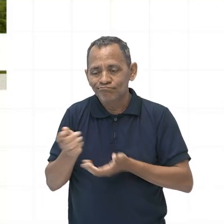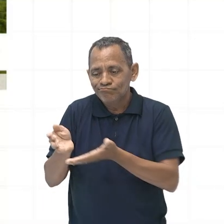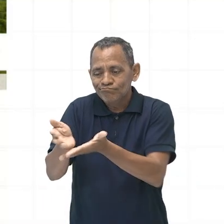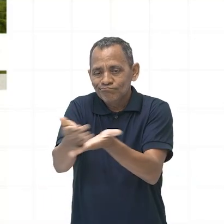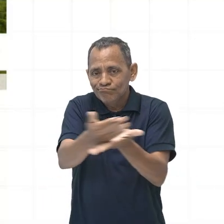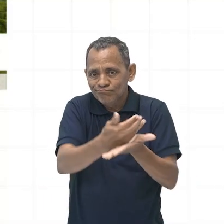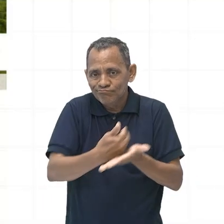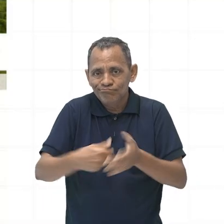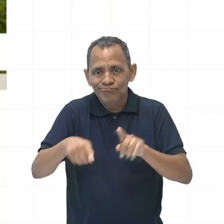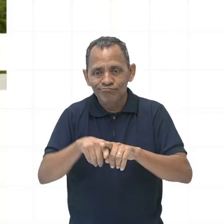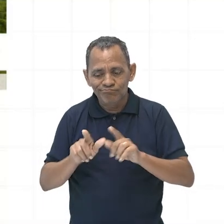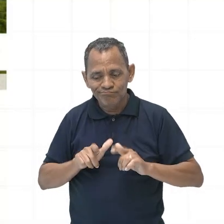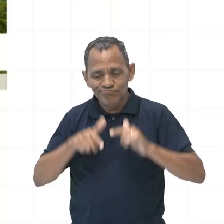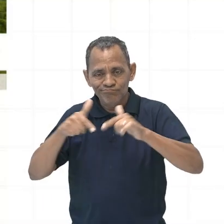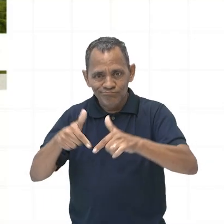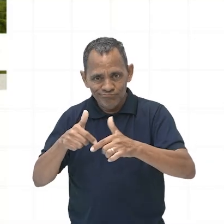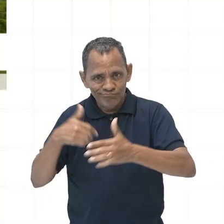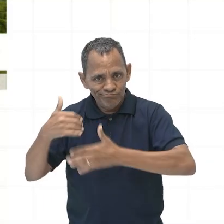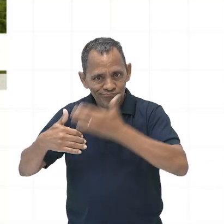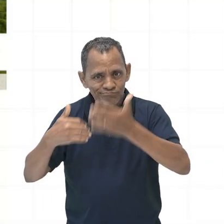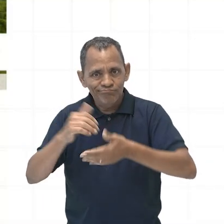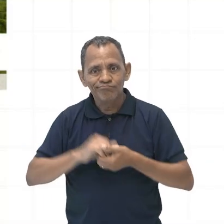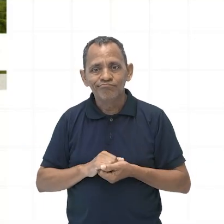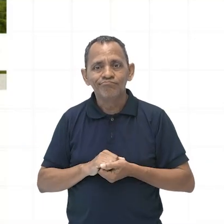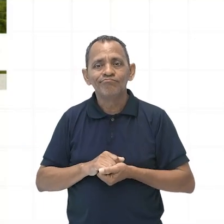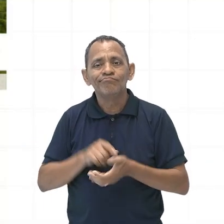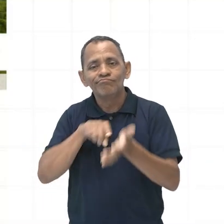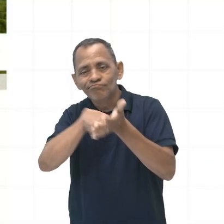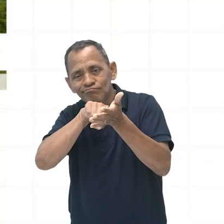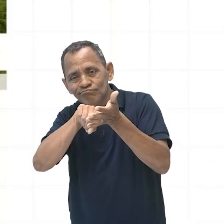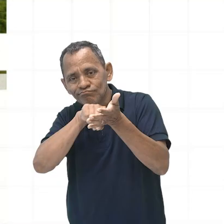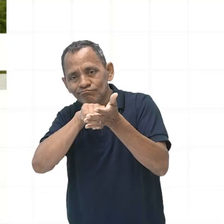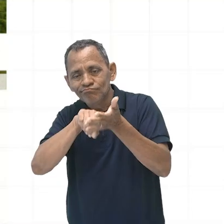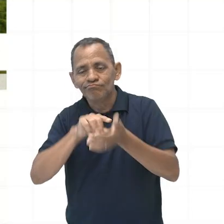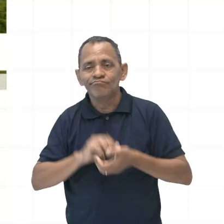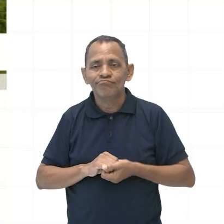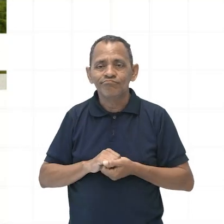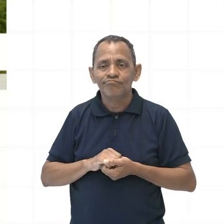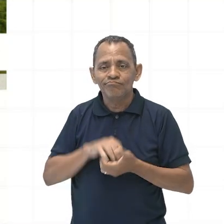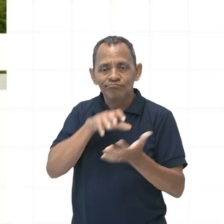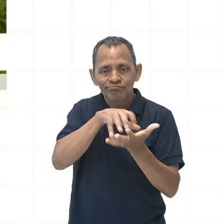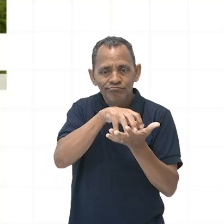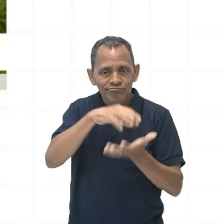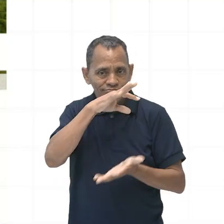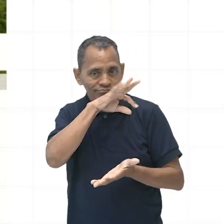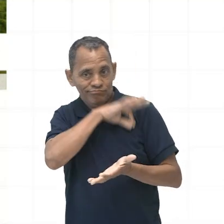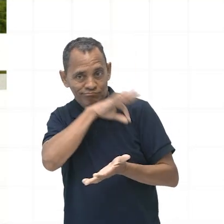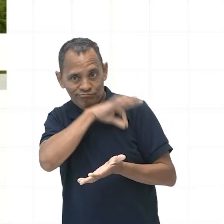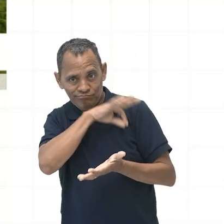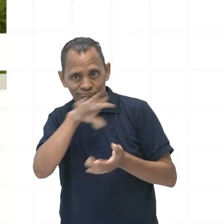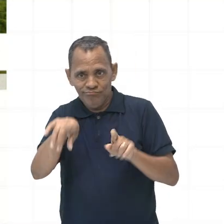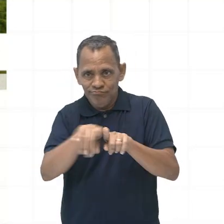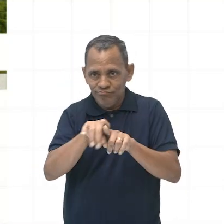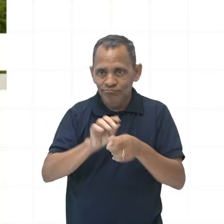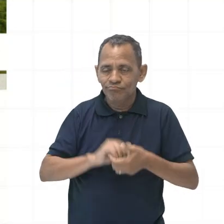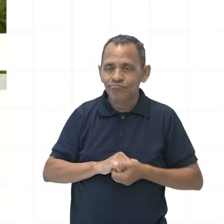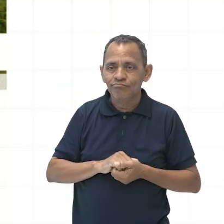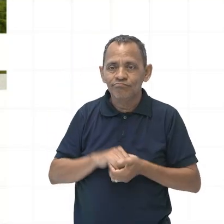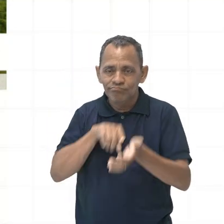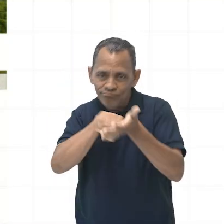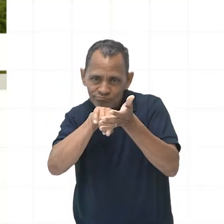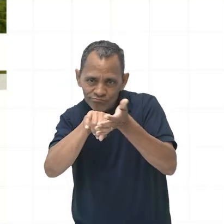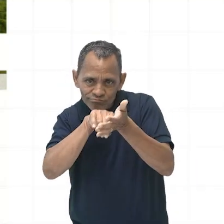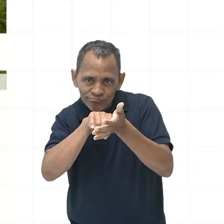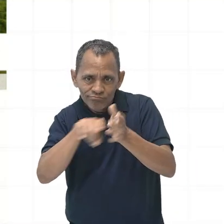ações desenvolvidas, que é inspeção, patrulhamento terrestre e navais, vistorias e revistas,